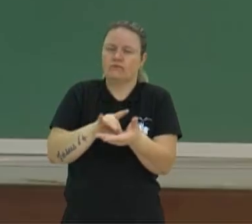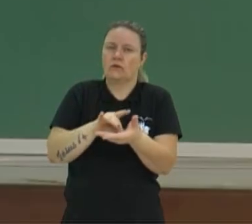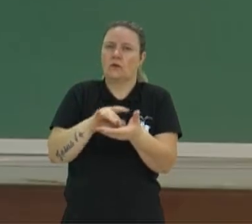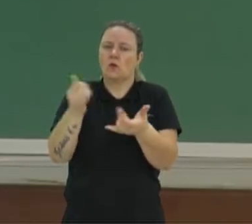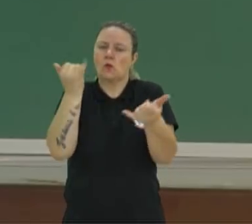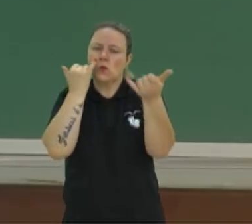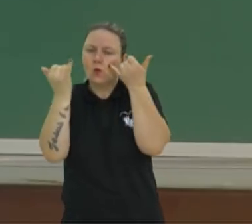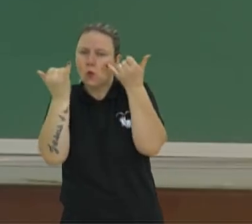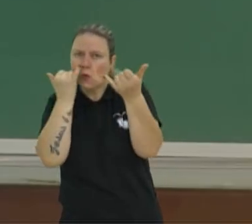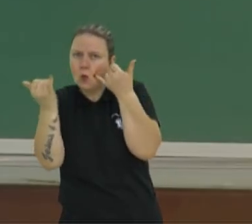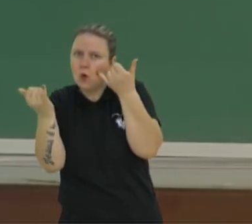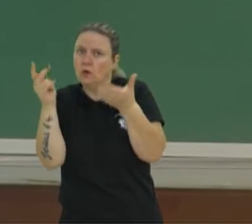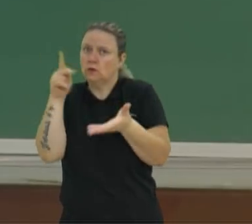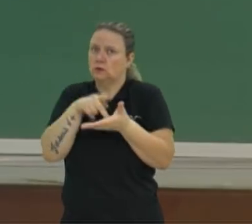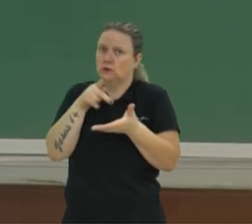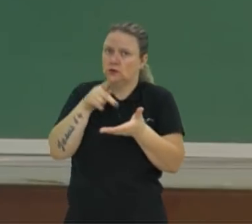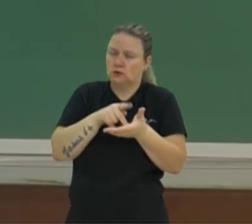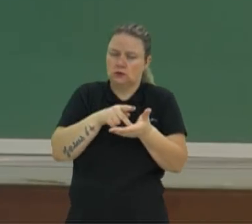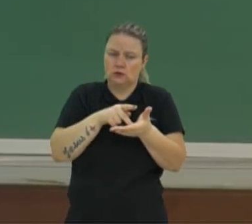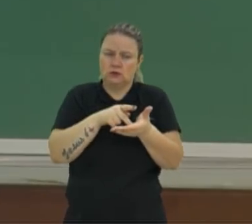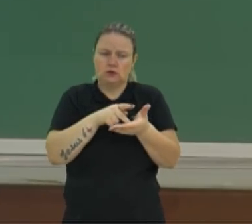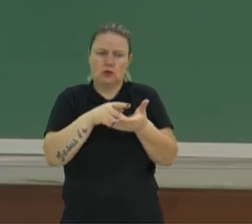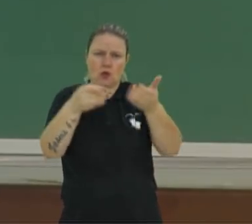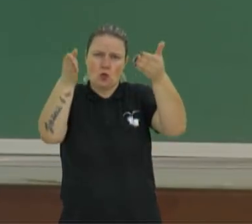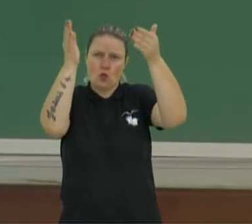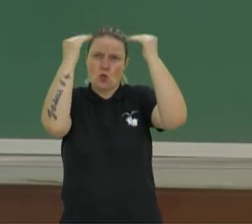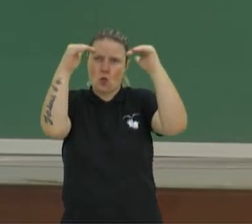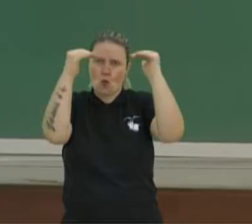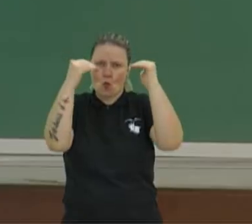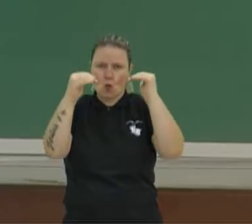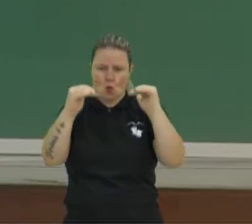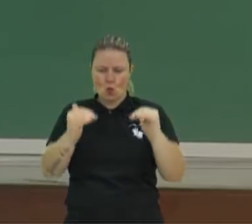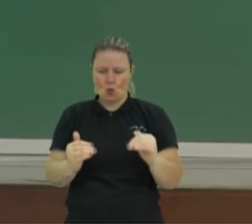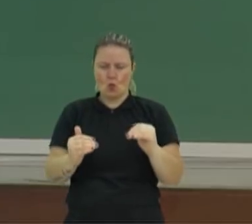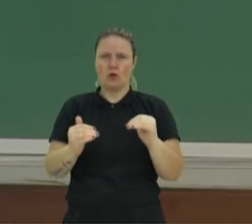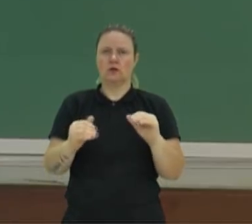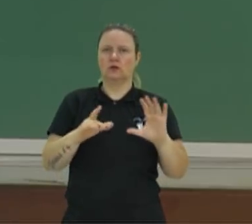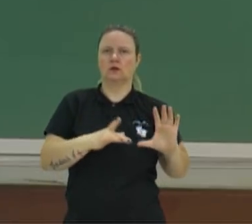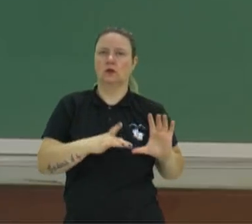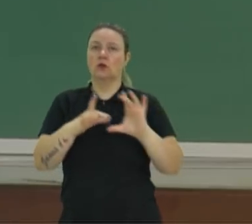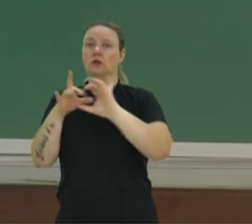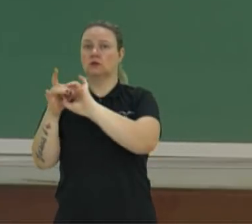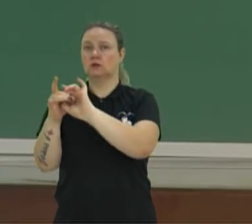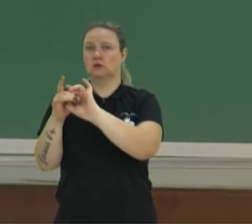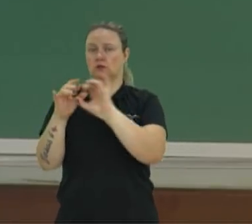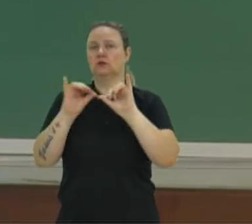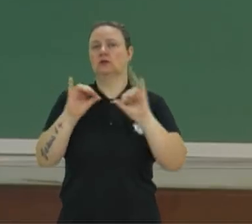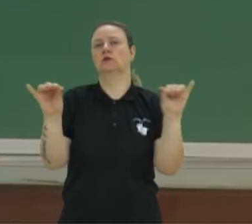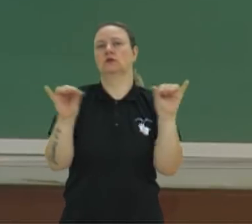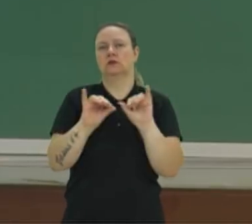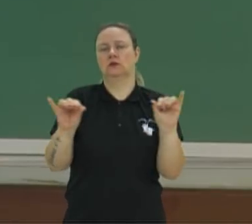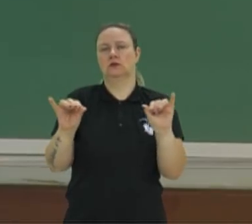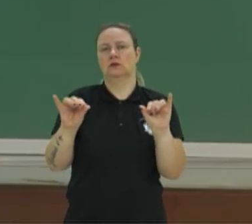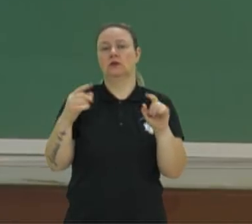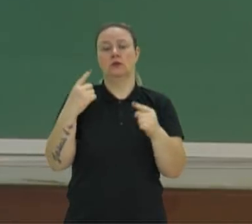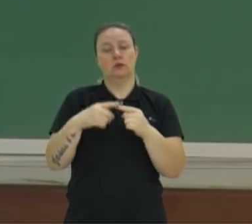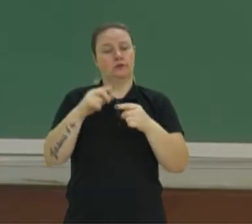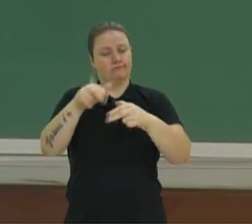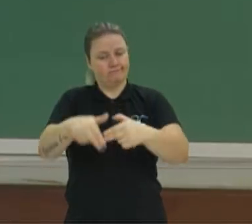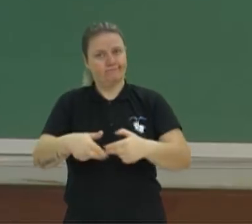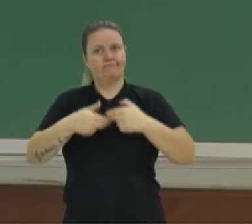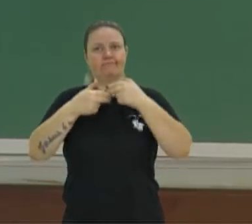são verdadeiras sobre o guia, sobre a contextualização dessa notícia. Por isso se faz necessário esse modo